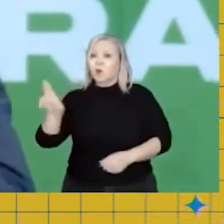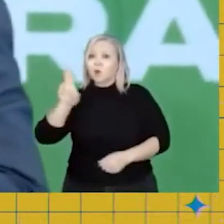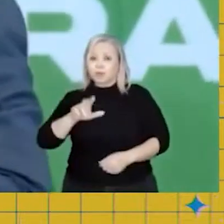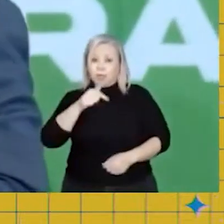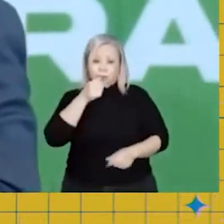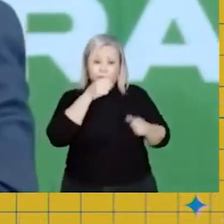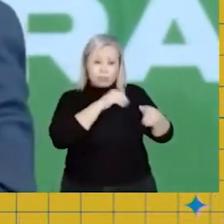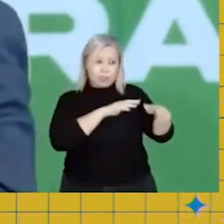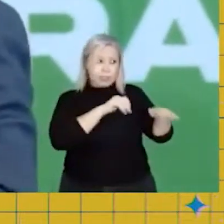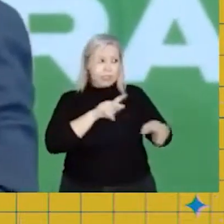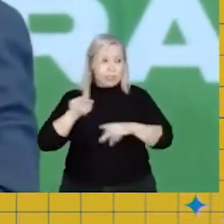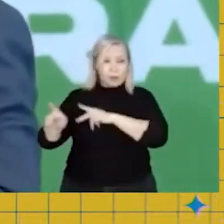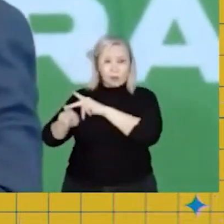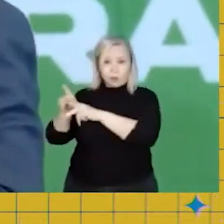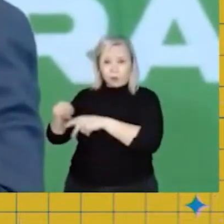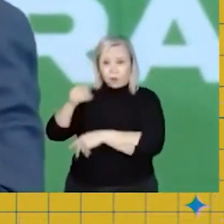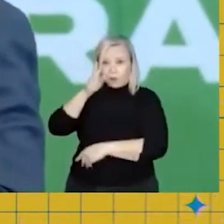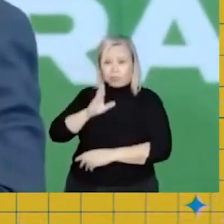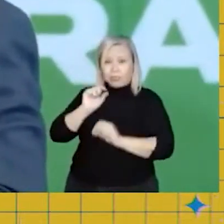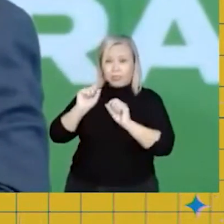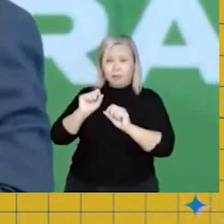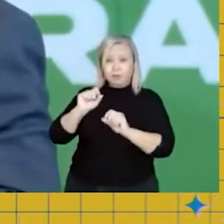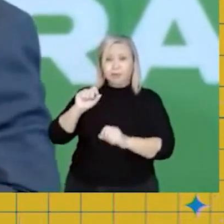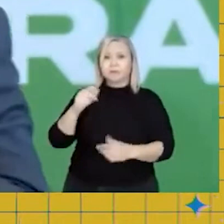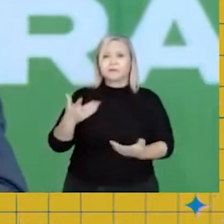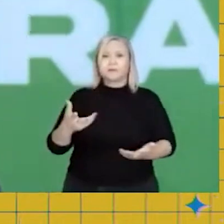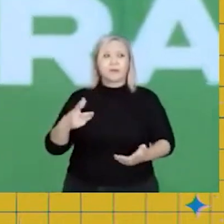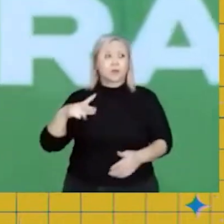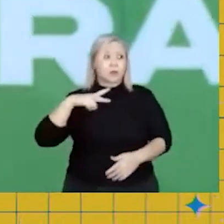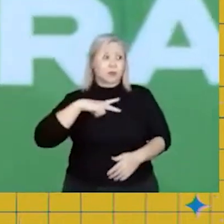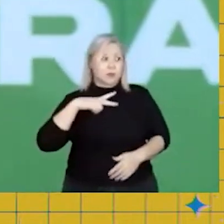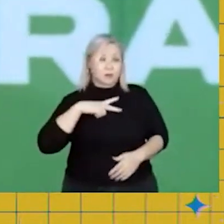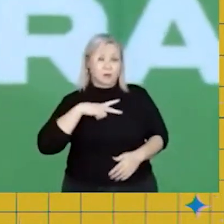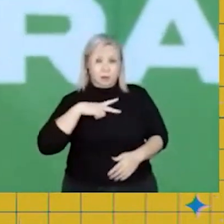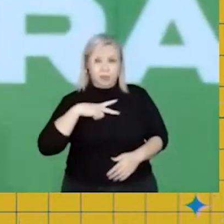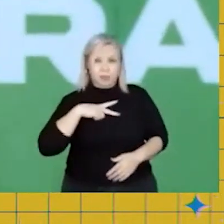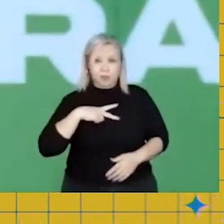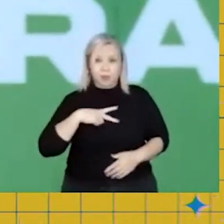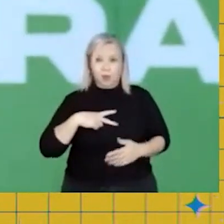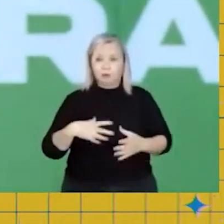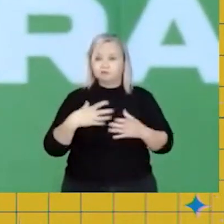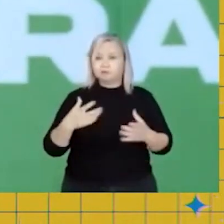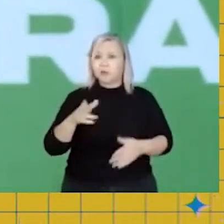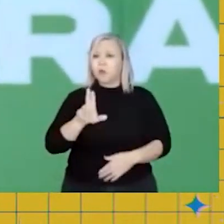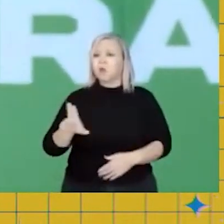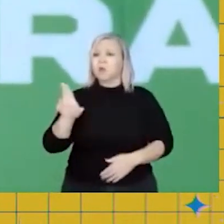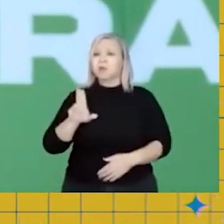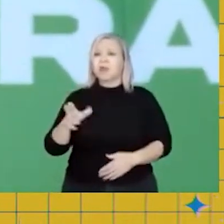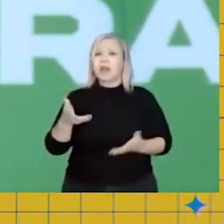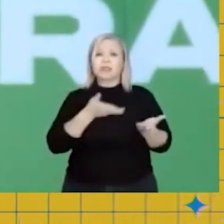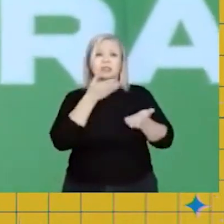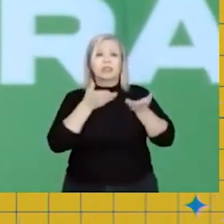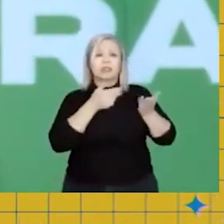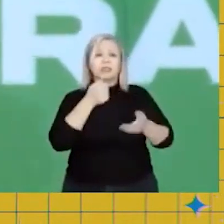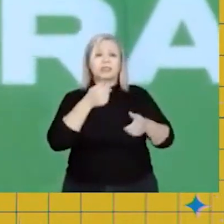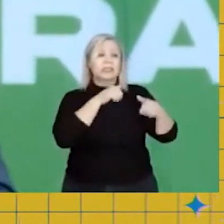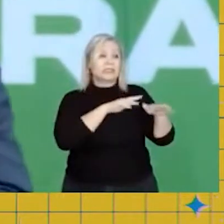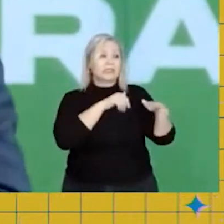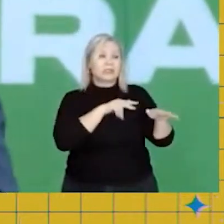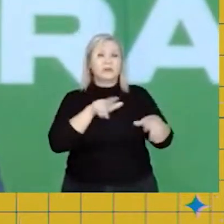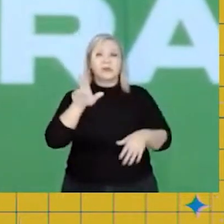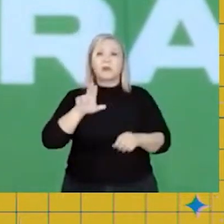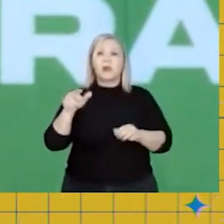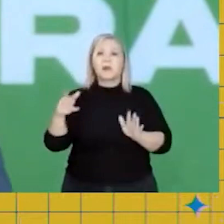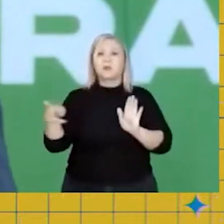uma coisa pessoal dele. Ou seja, tratando o 7 de setembro como se fosse uma coisa dele, quando, na verdade, o